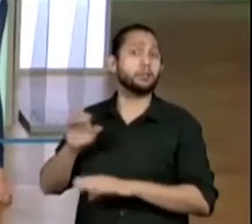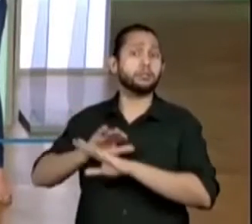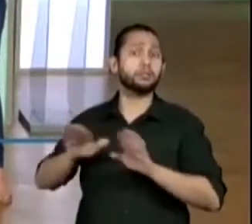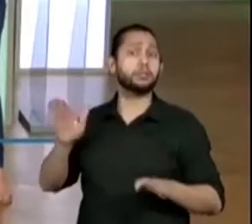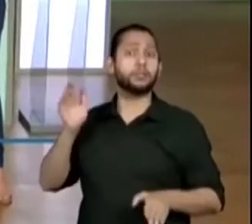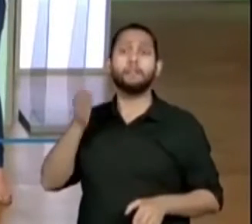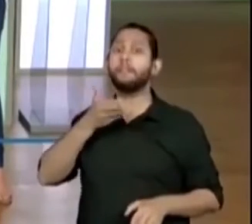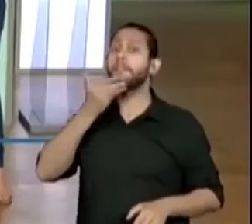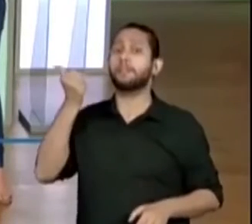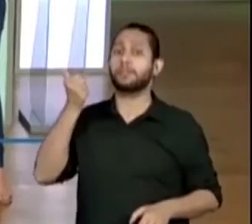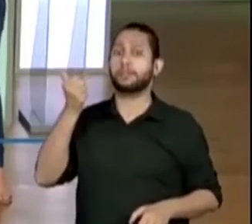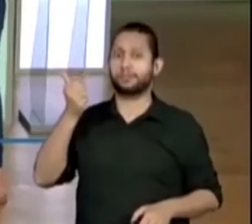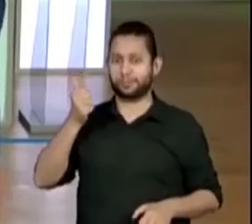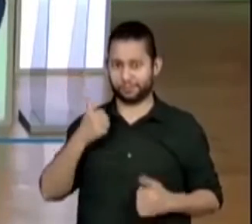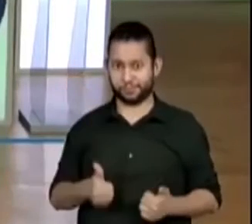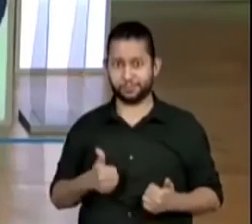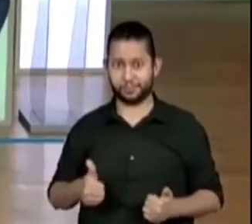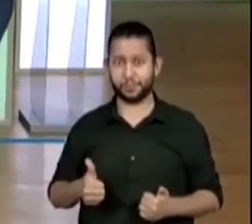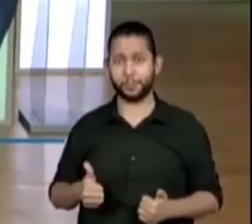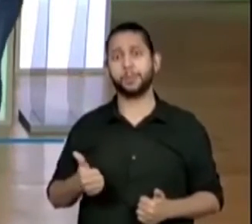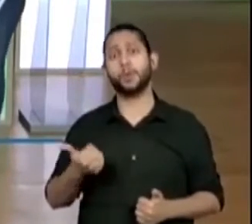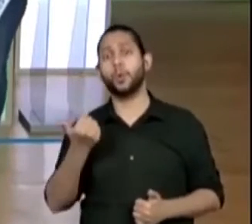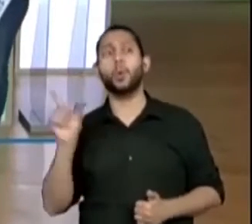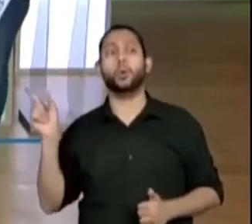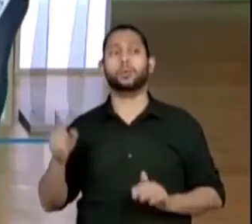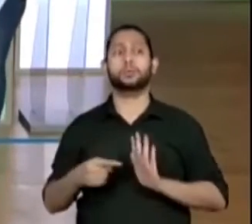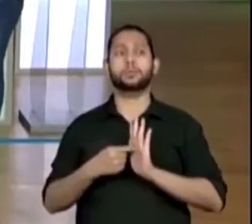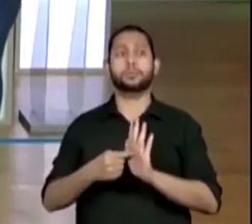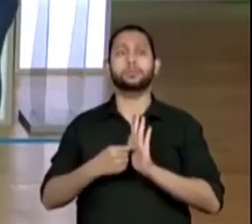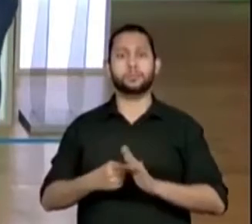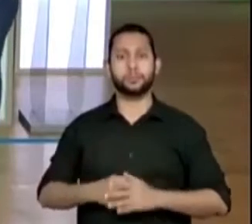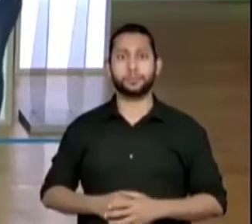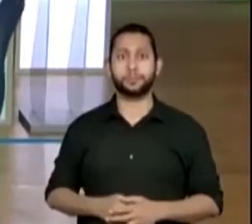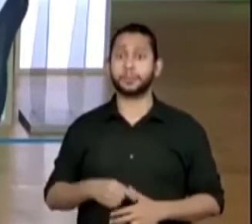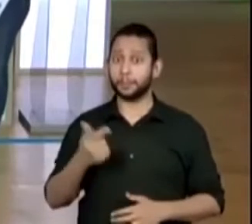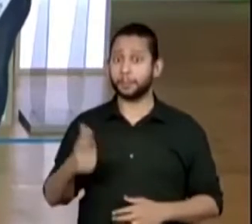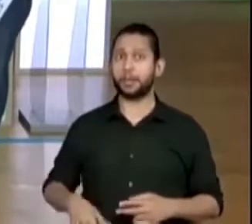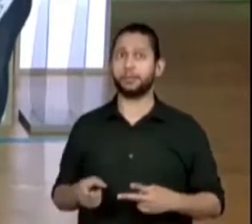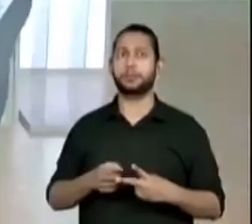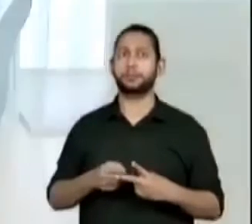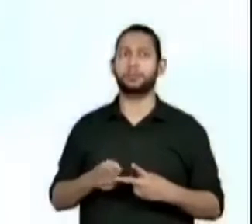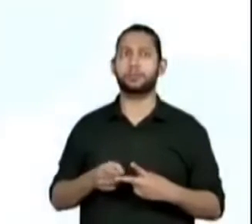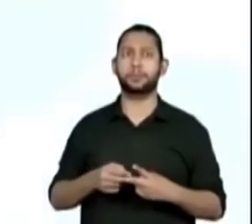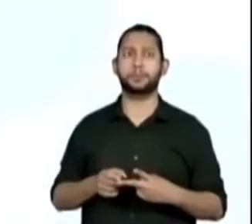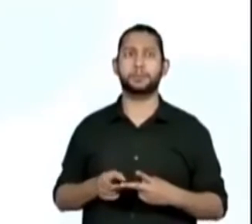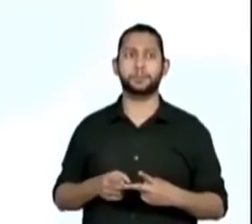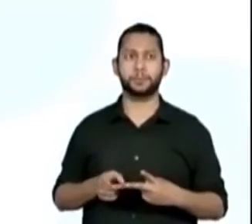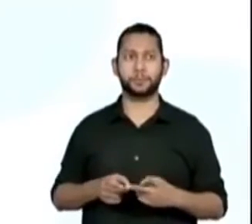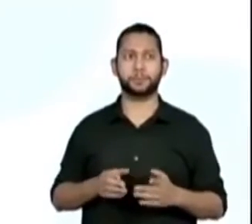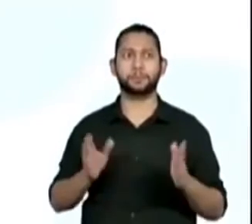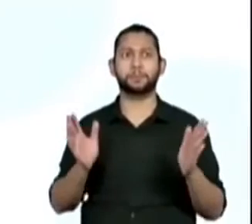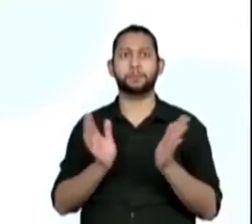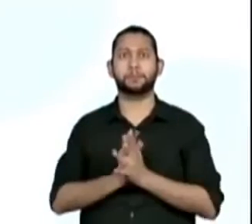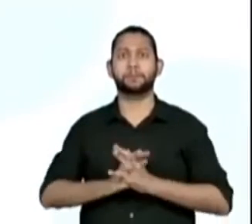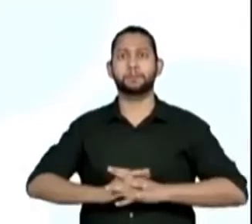Tá, então agora a gente vai para a próxima, pode ser? Sim. Então vamos lá, porque tem mais. E aí?